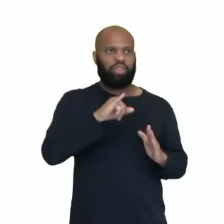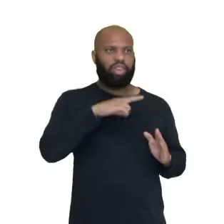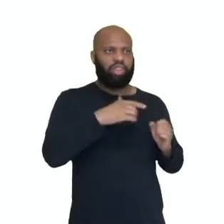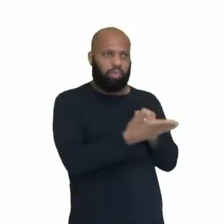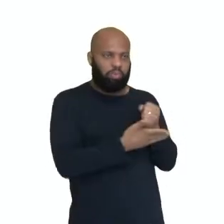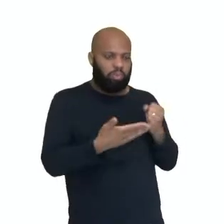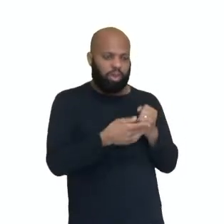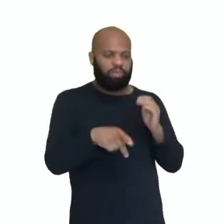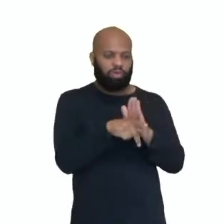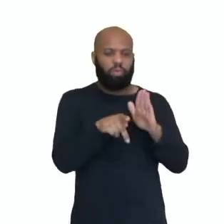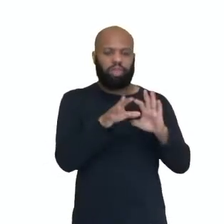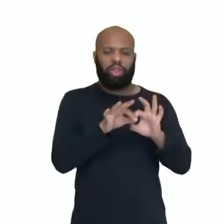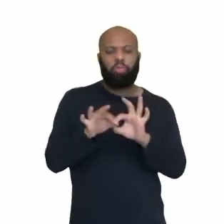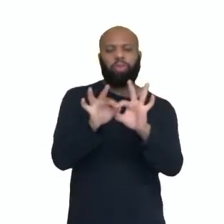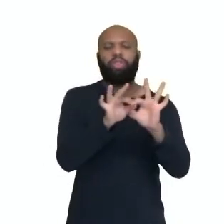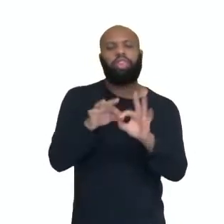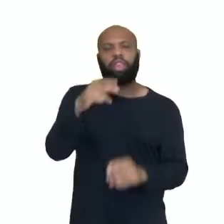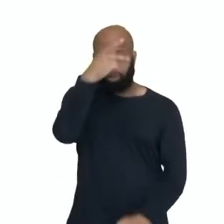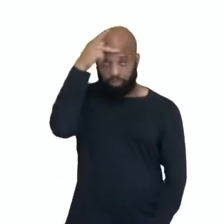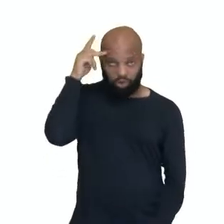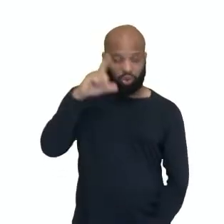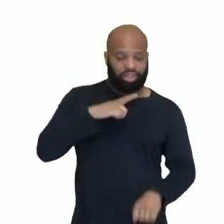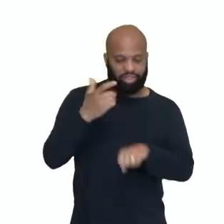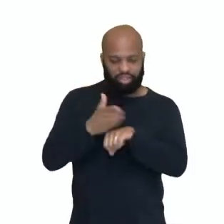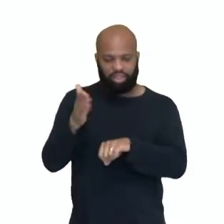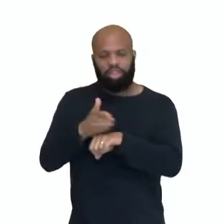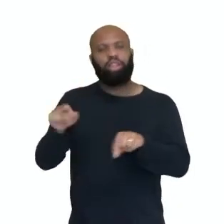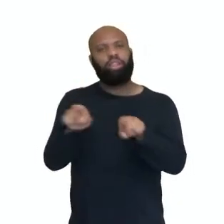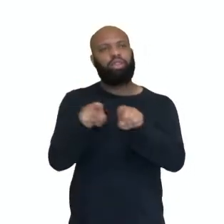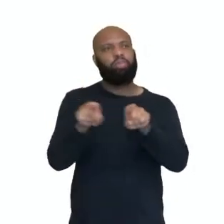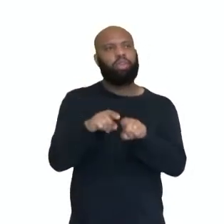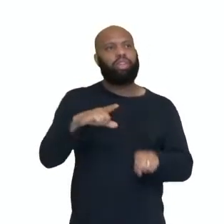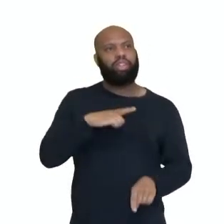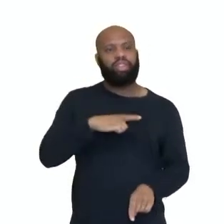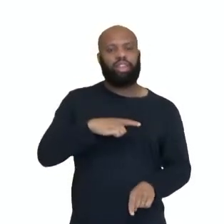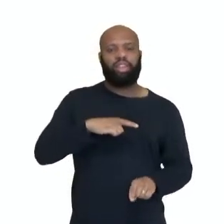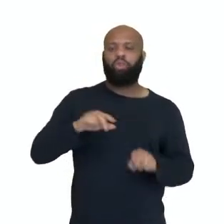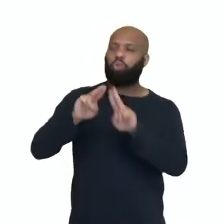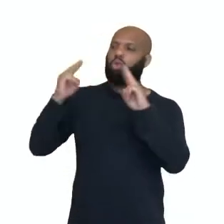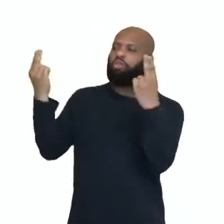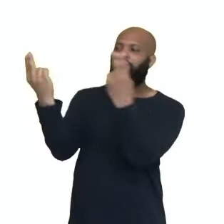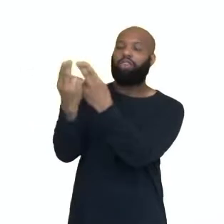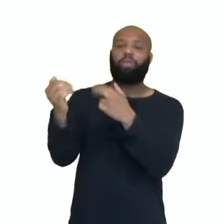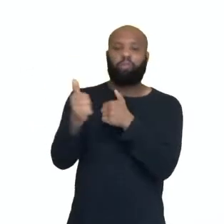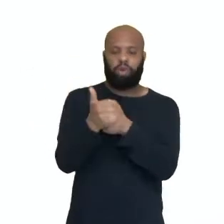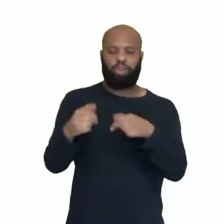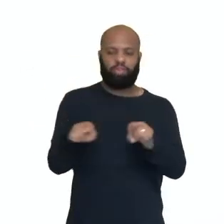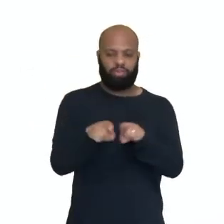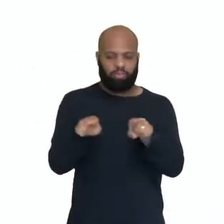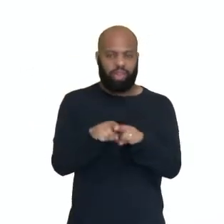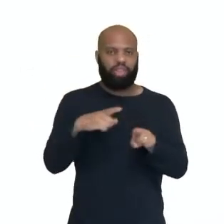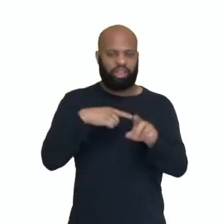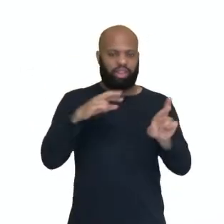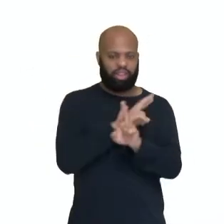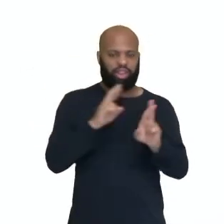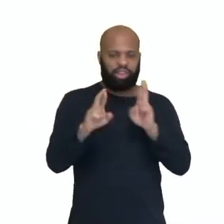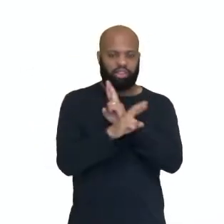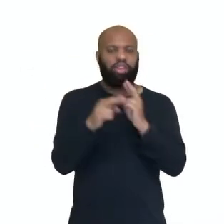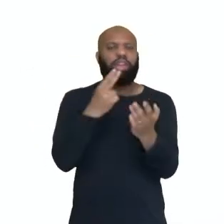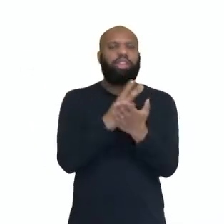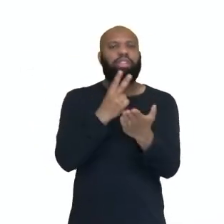harmonia, seja entre seus praticantes, seja entre estes e o universo que os rodeia. Então, sempre pensar